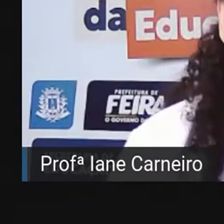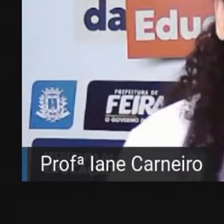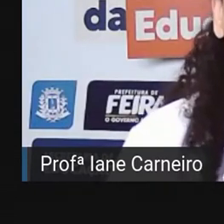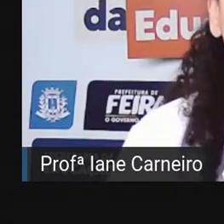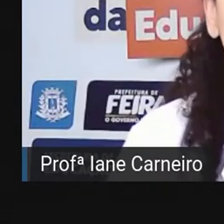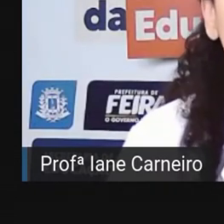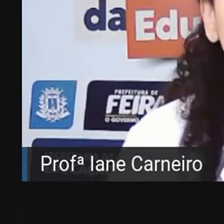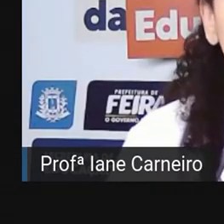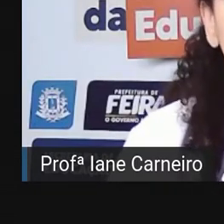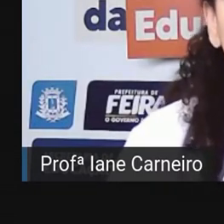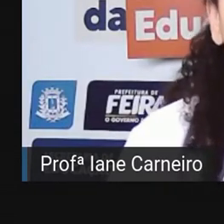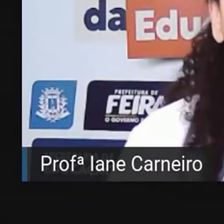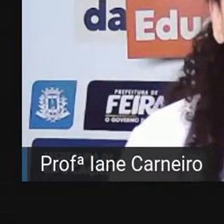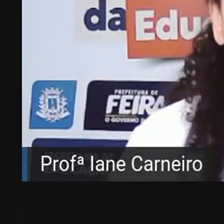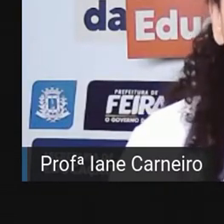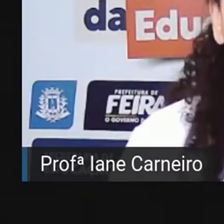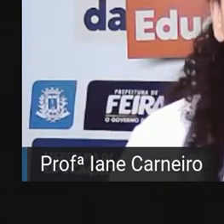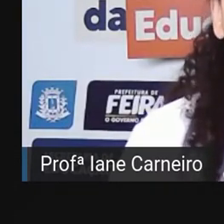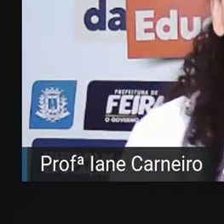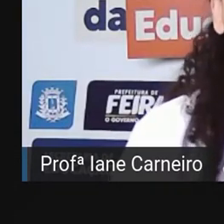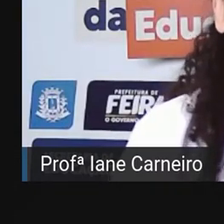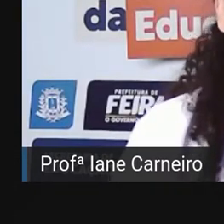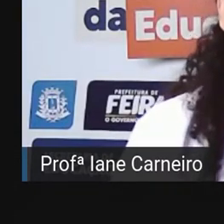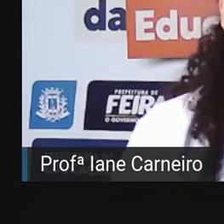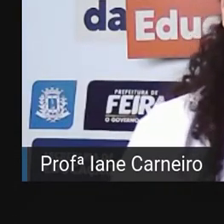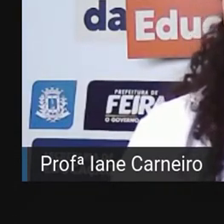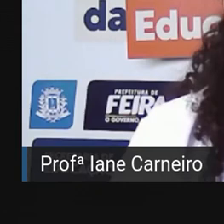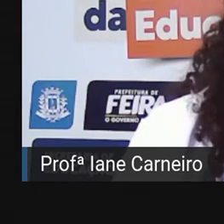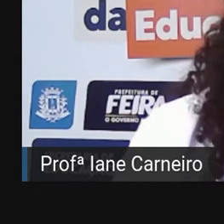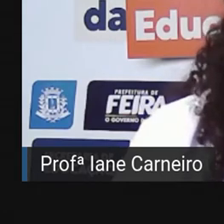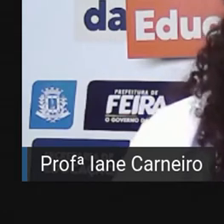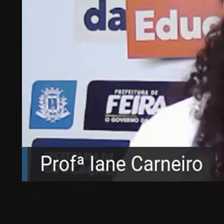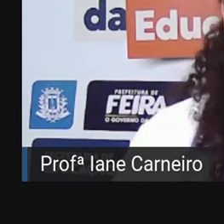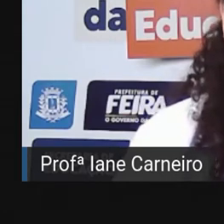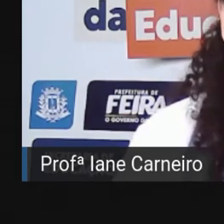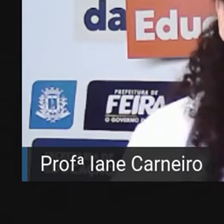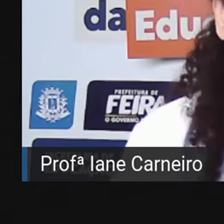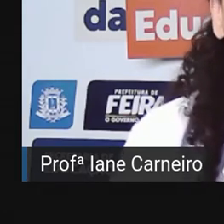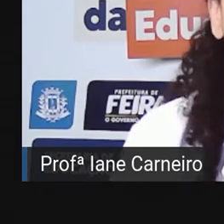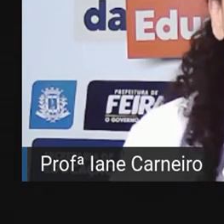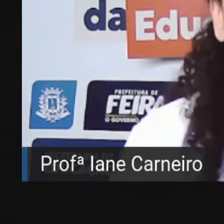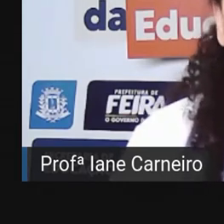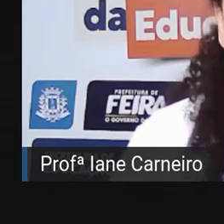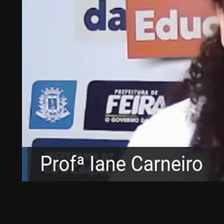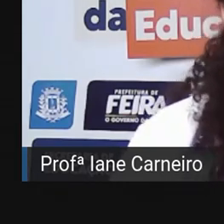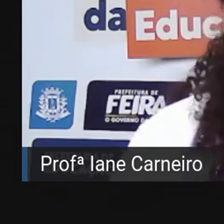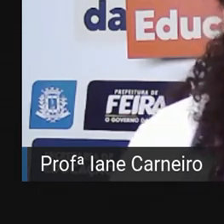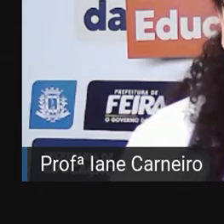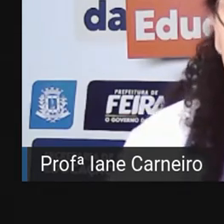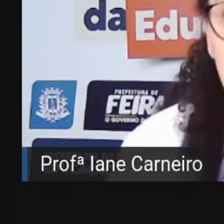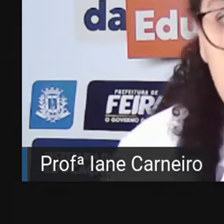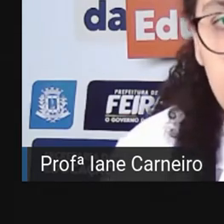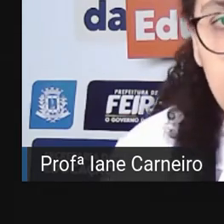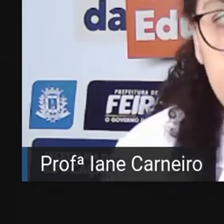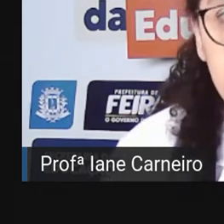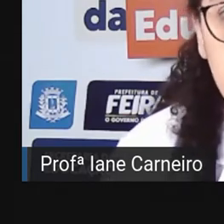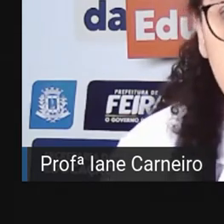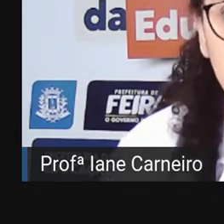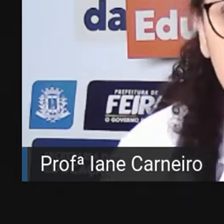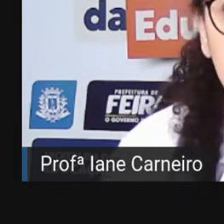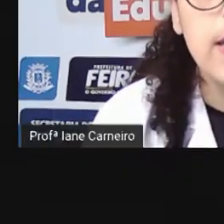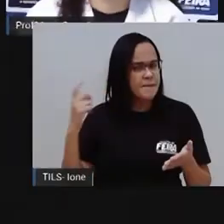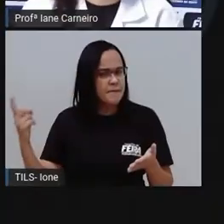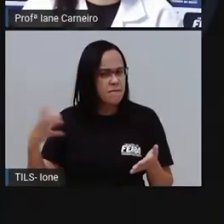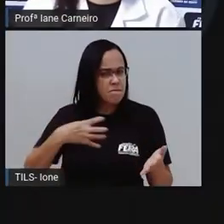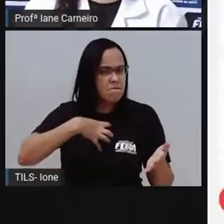começar a refletir um pouco mais, né, sobre as palavras, como é que a gente escreve, os sons das letras, tá